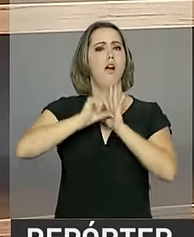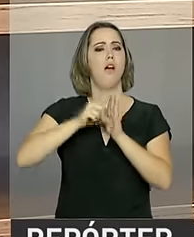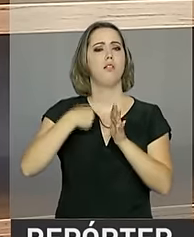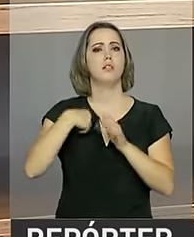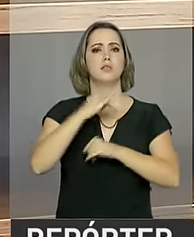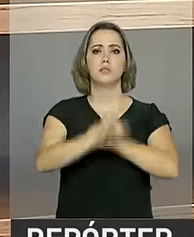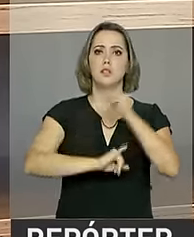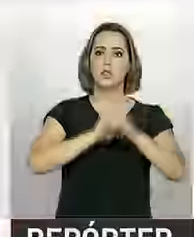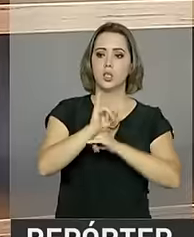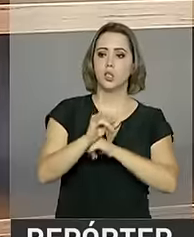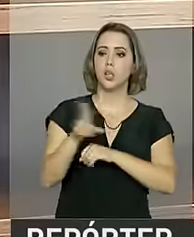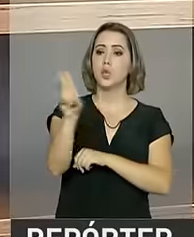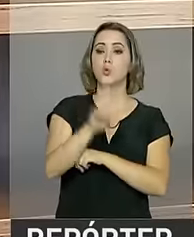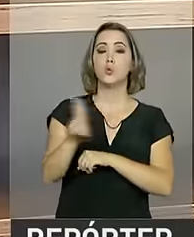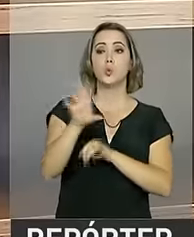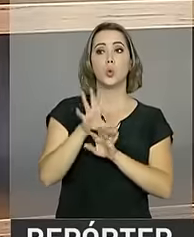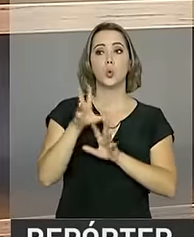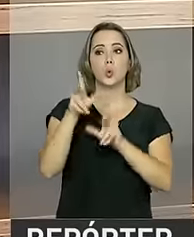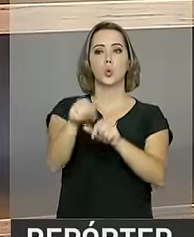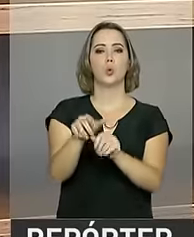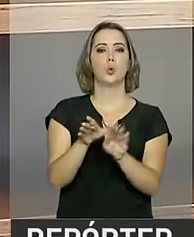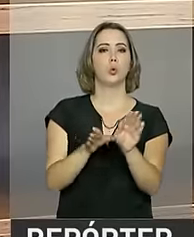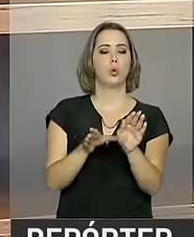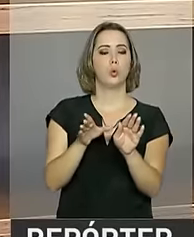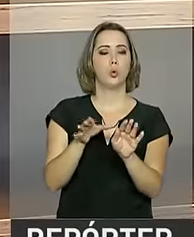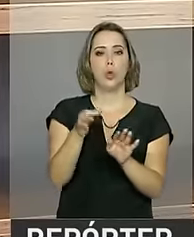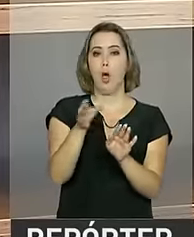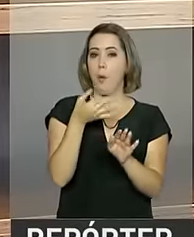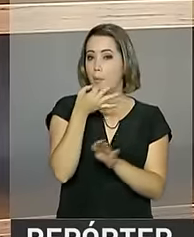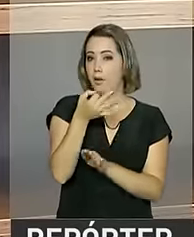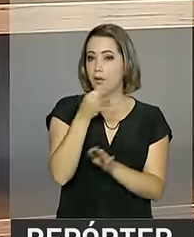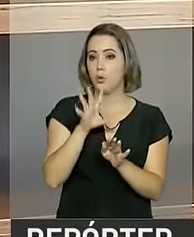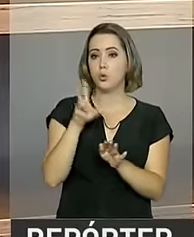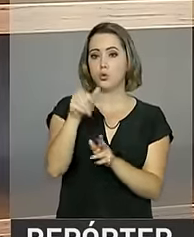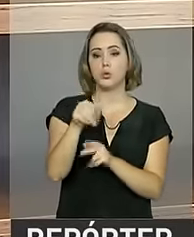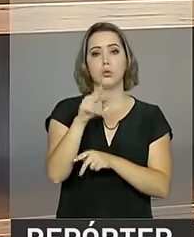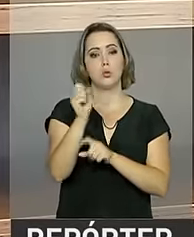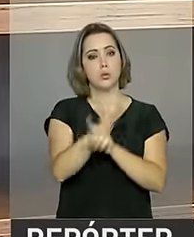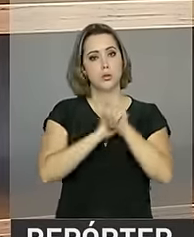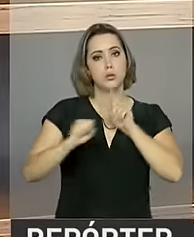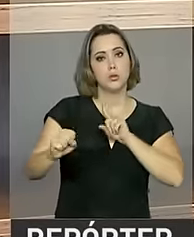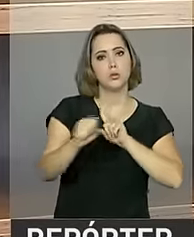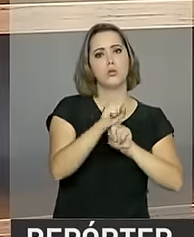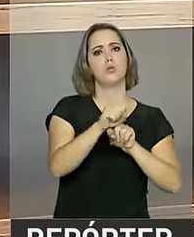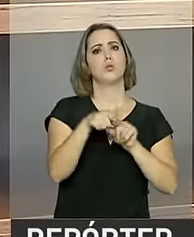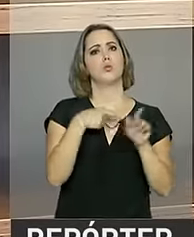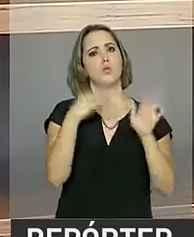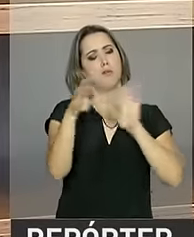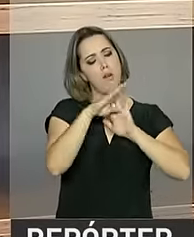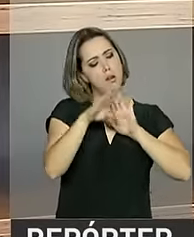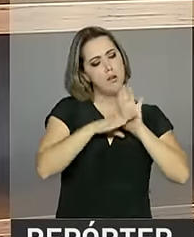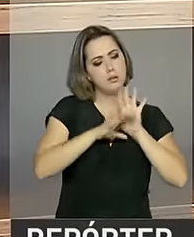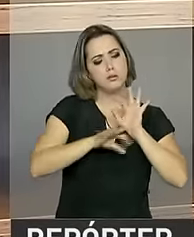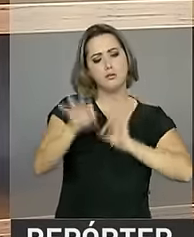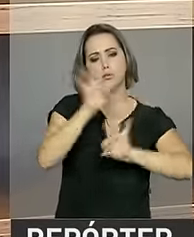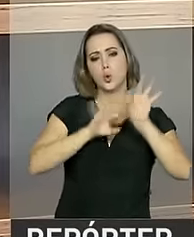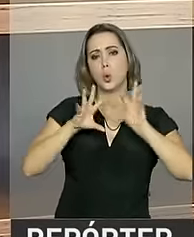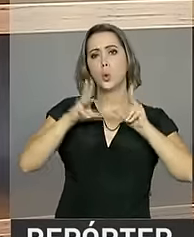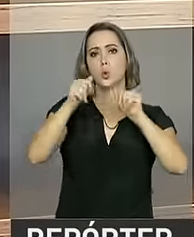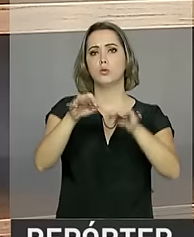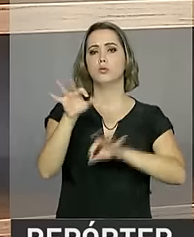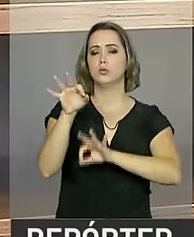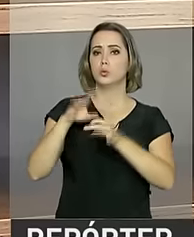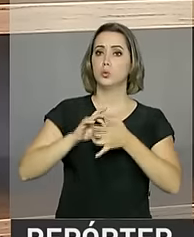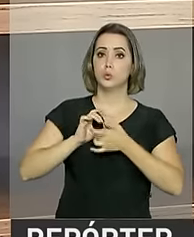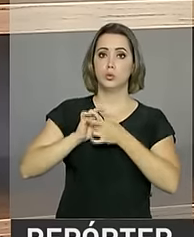a Tod da sociedade se você pensar que tudo pode est conectado tudo tá te gerando informação tudo tá te gerando automação pra